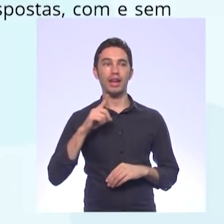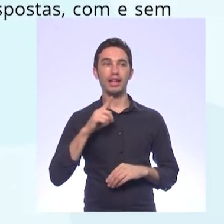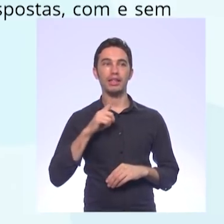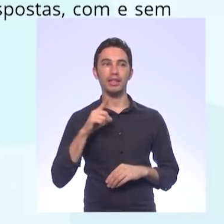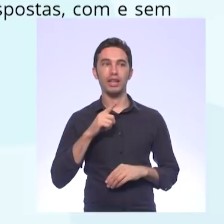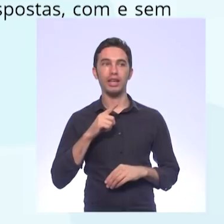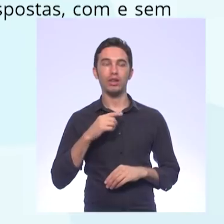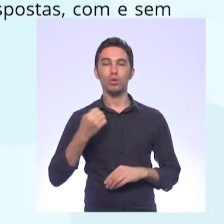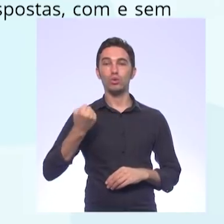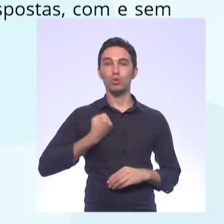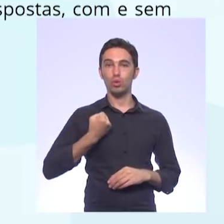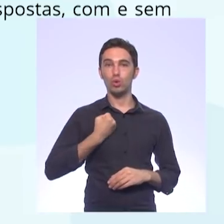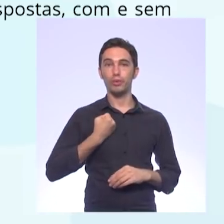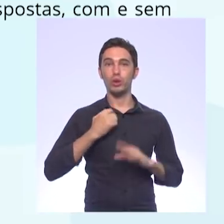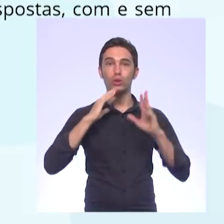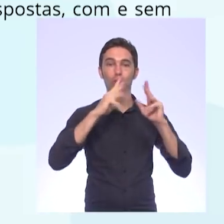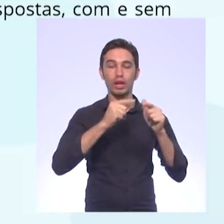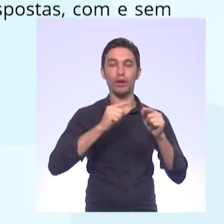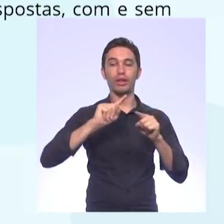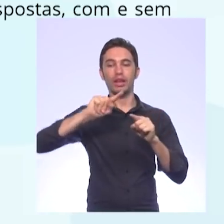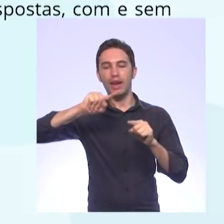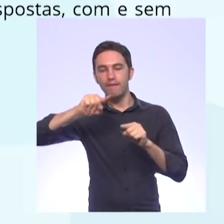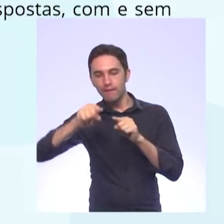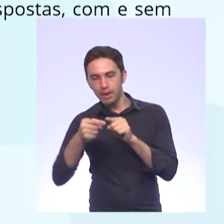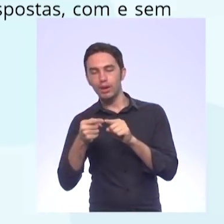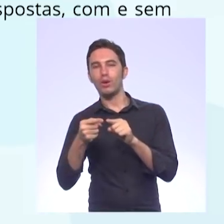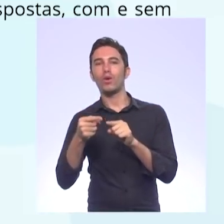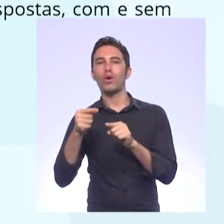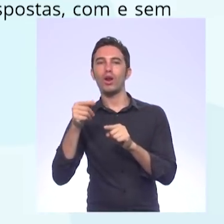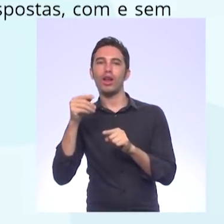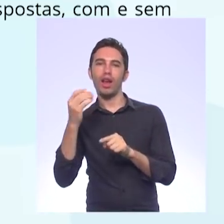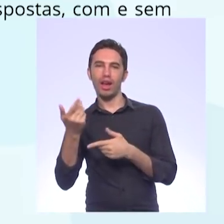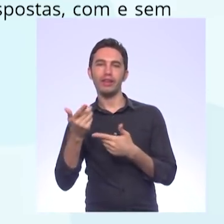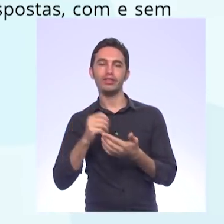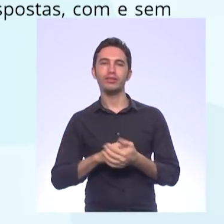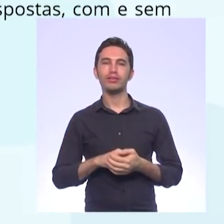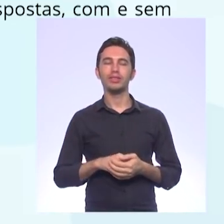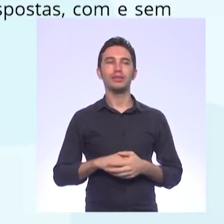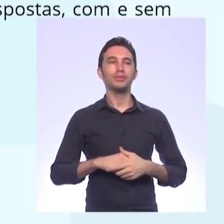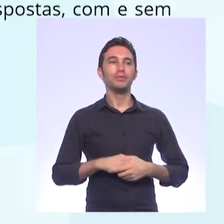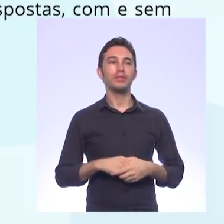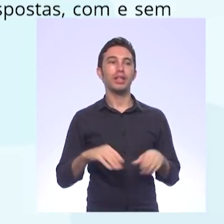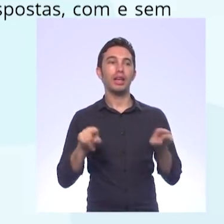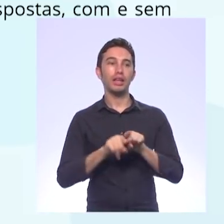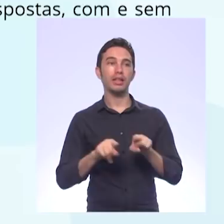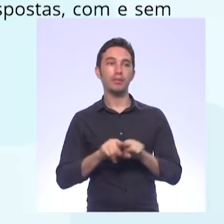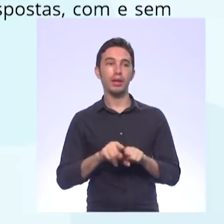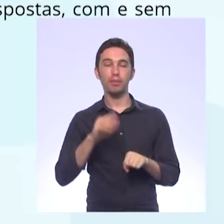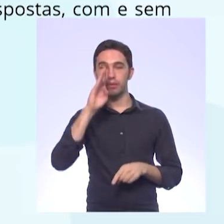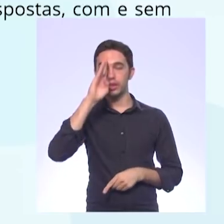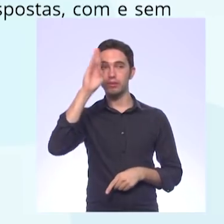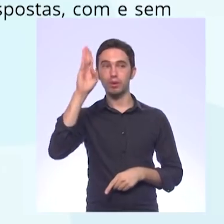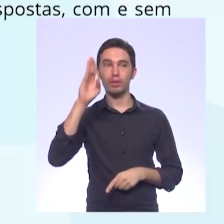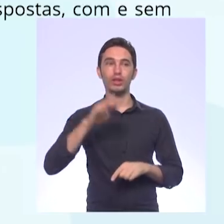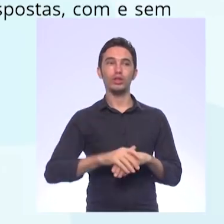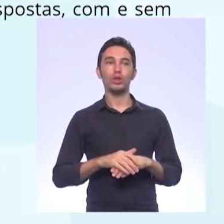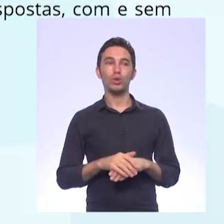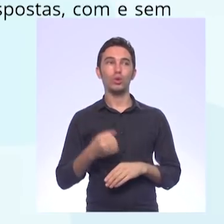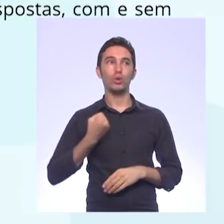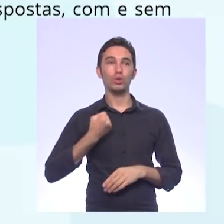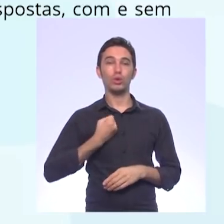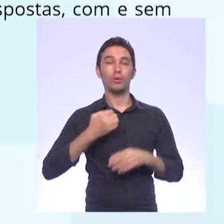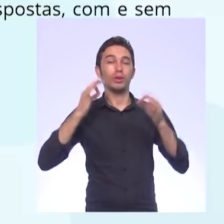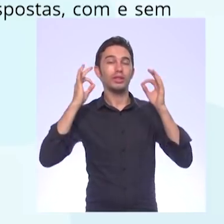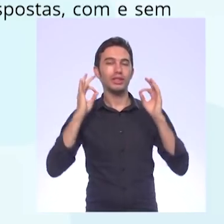tem uma parte inteira né E tem uma parte aqui com viro a nós vamos falar desses números aí tá especialmente os números que são